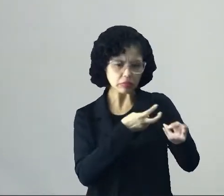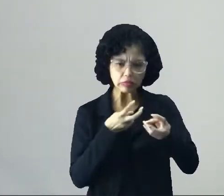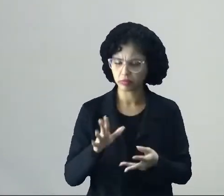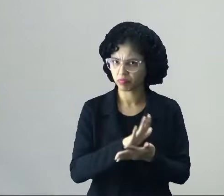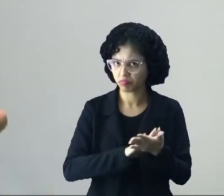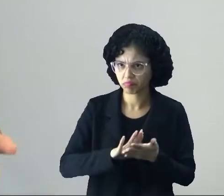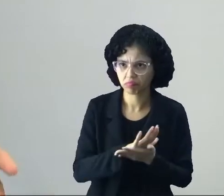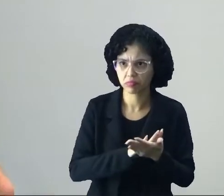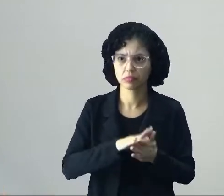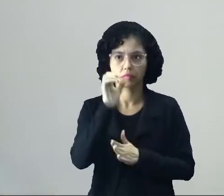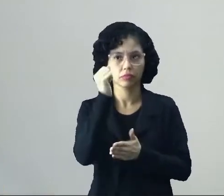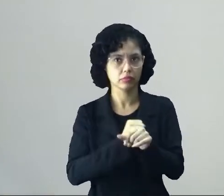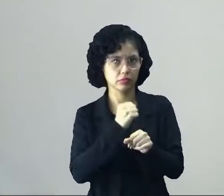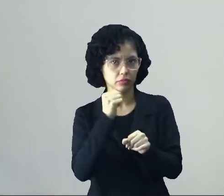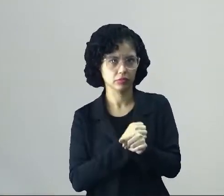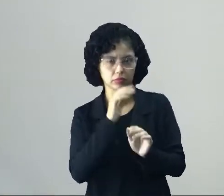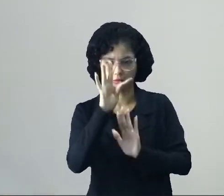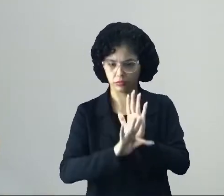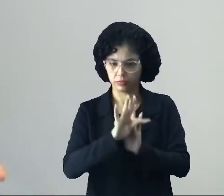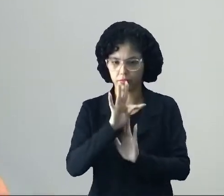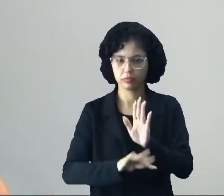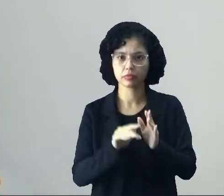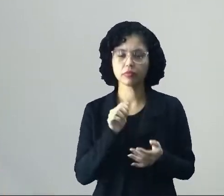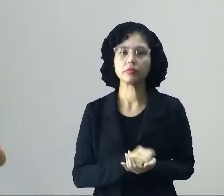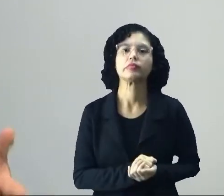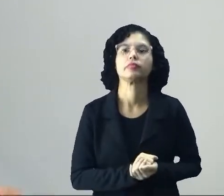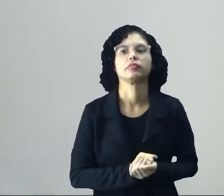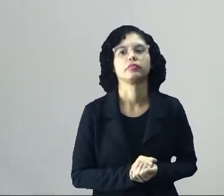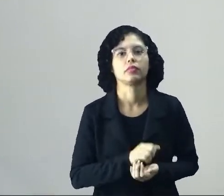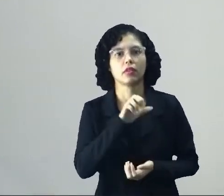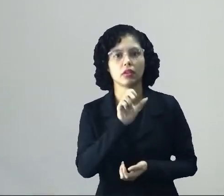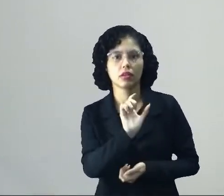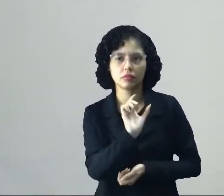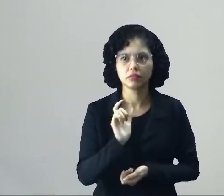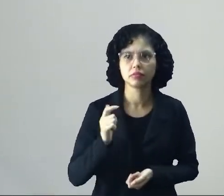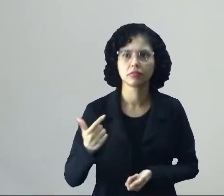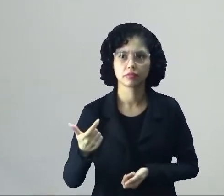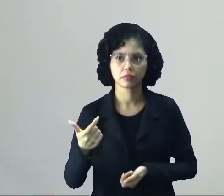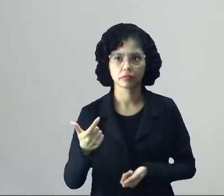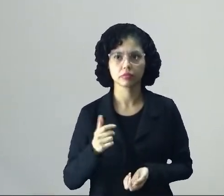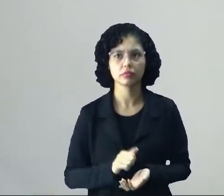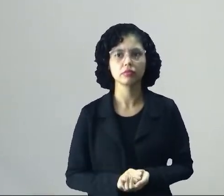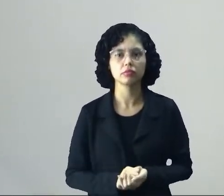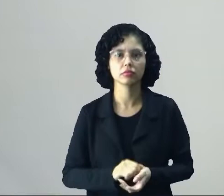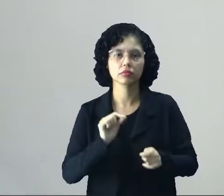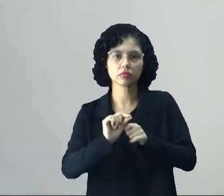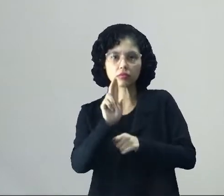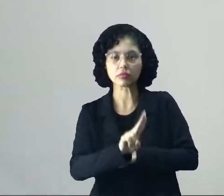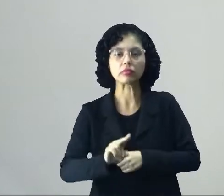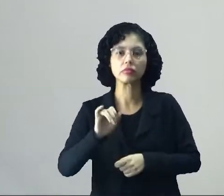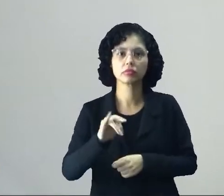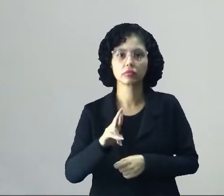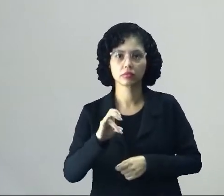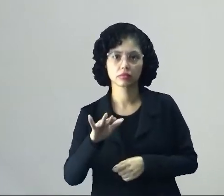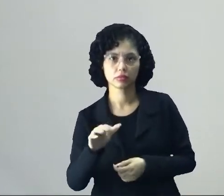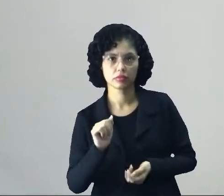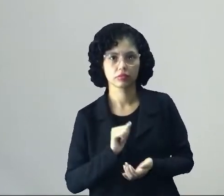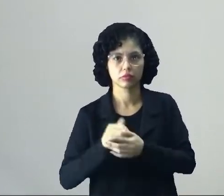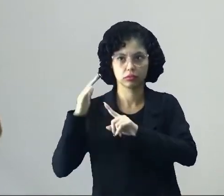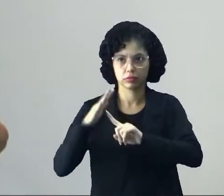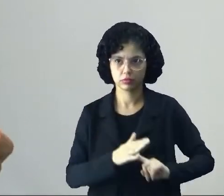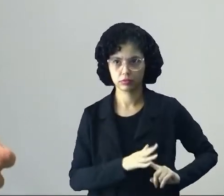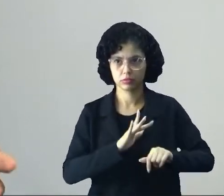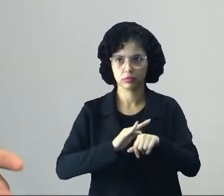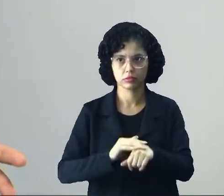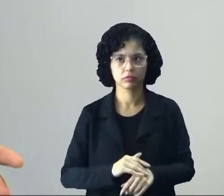percebe, ele vai construindo o texto dele, ele poderia usar ali o quê? Sinônimos, não é? Usar hipônimos para depressão, para